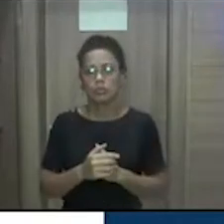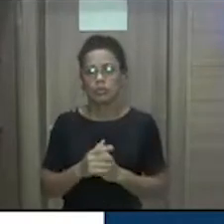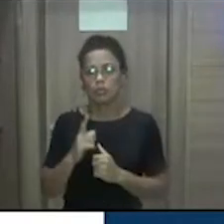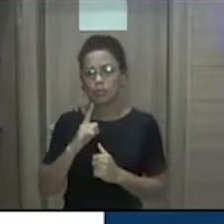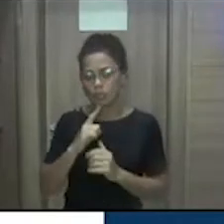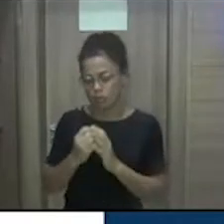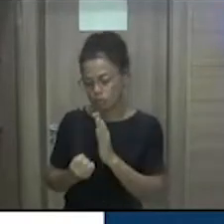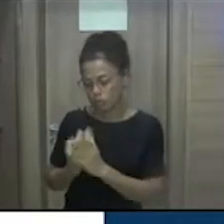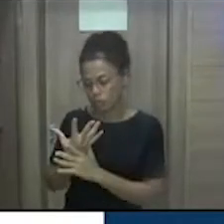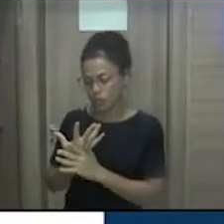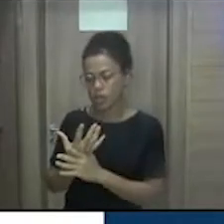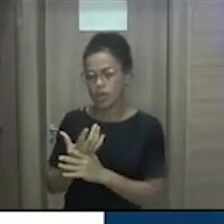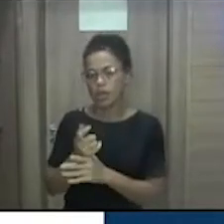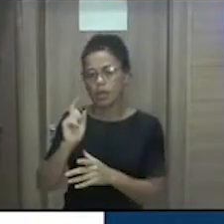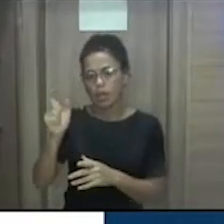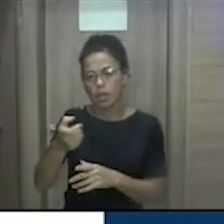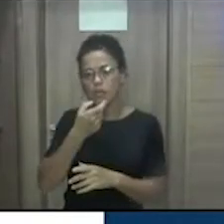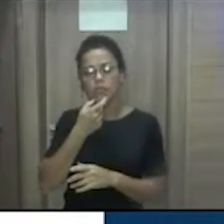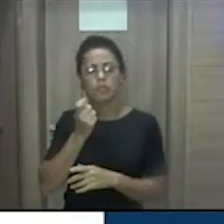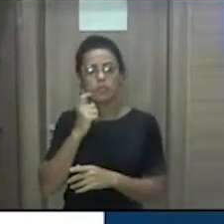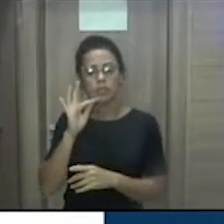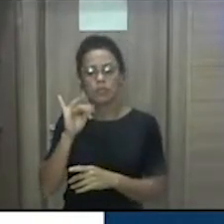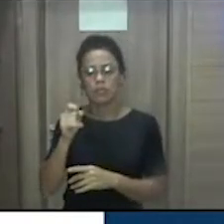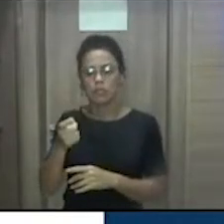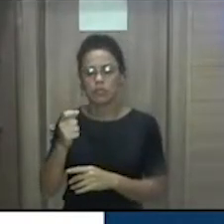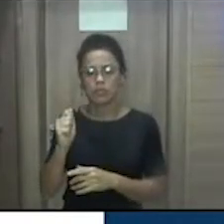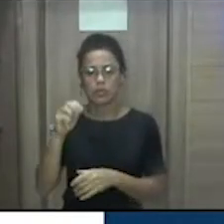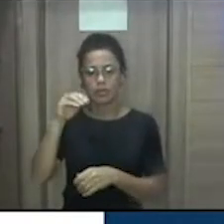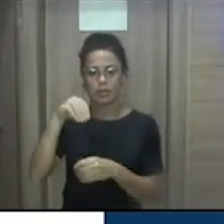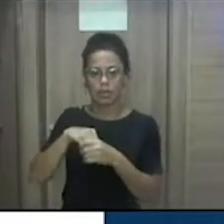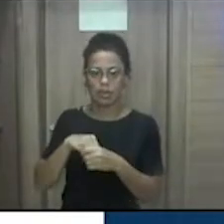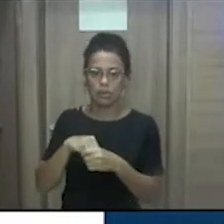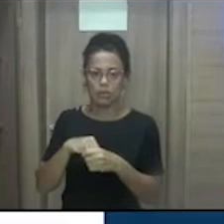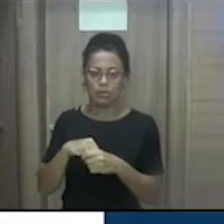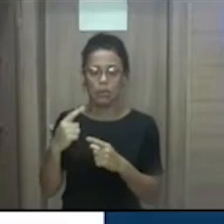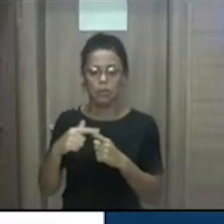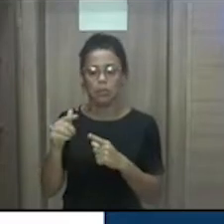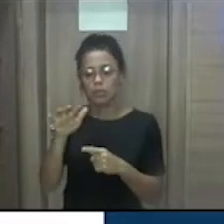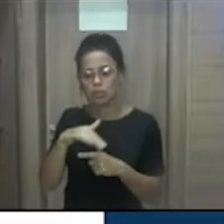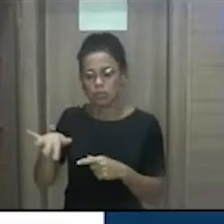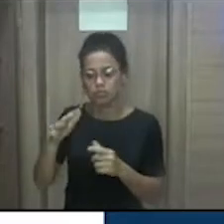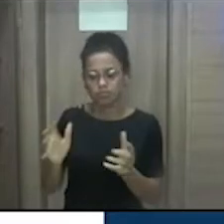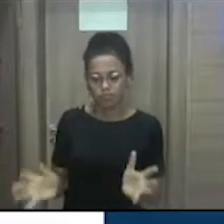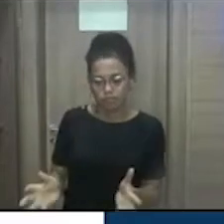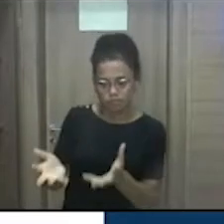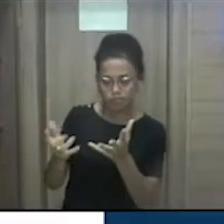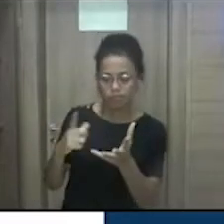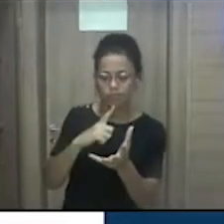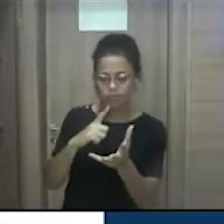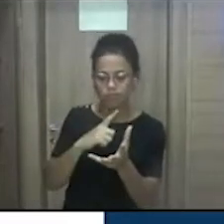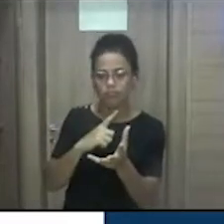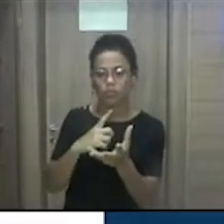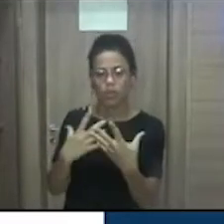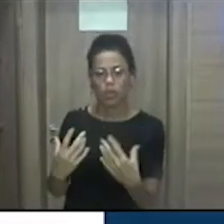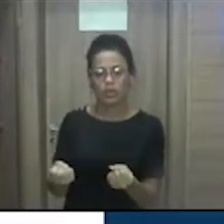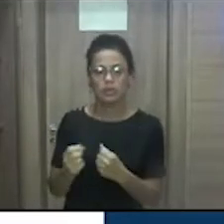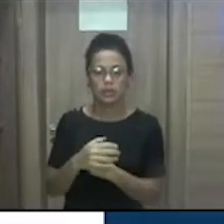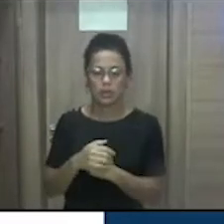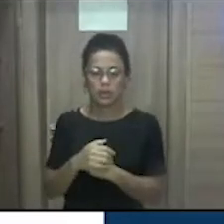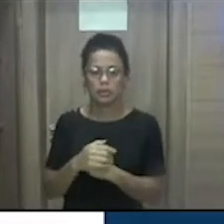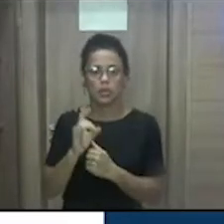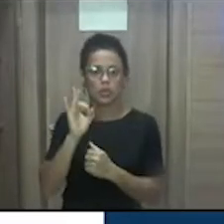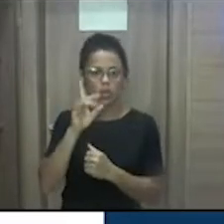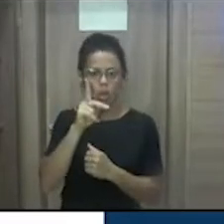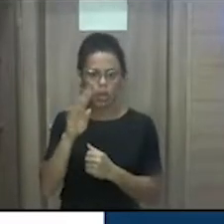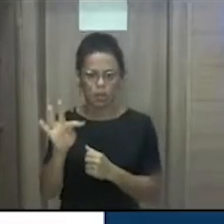de prótese fixa unitária dentro das portarias, que o município vai se sentir induzido a essa oferta. Não só a PT, como vocês viram,